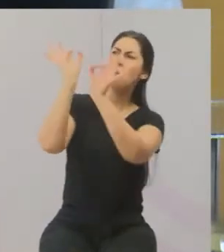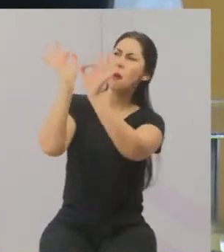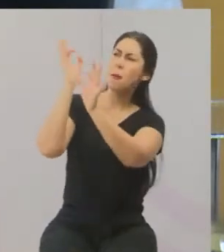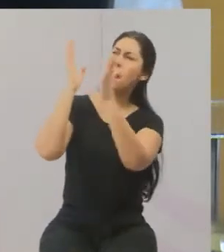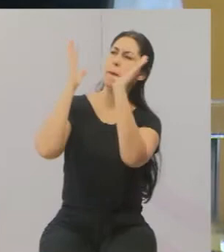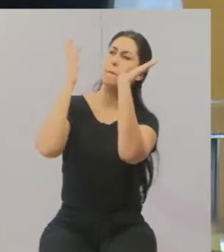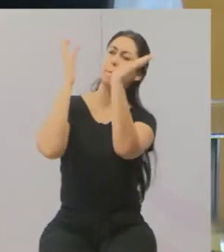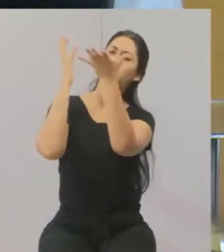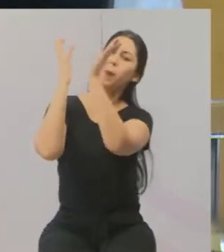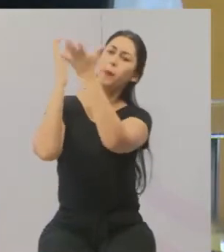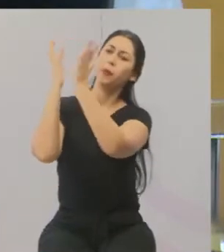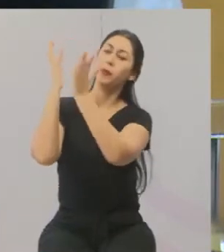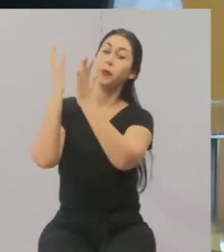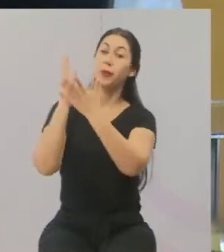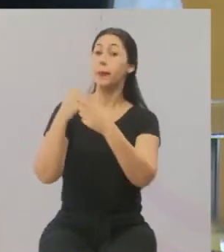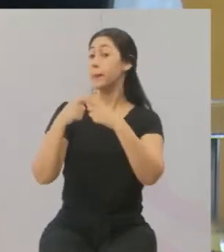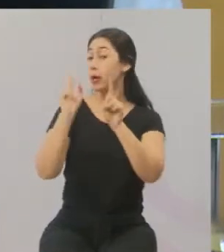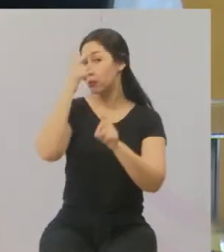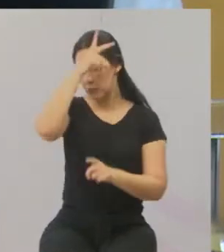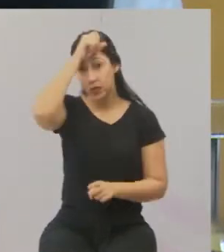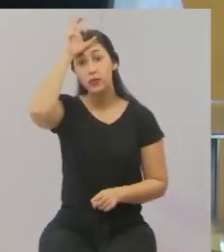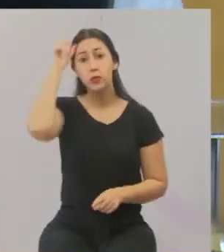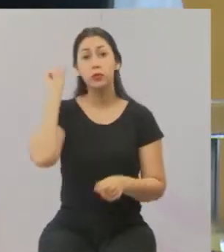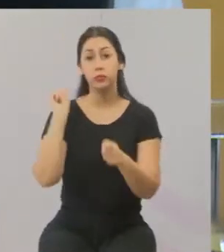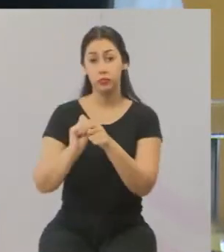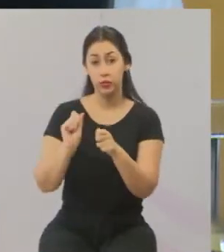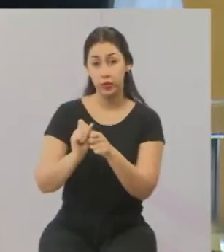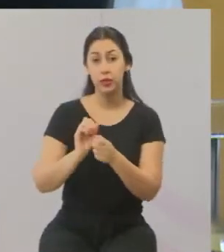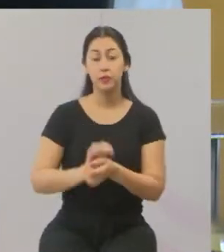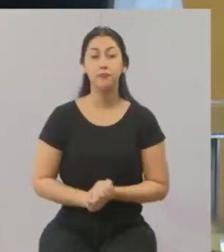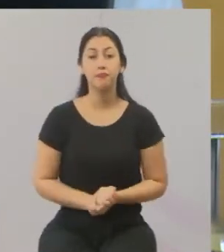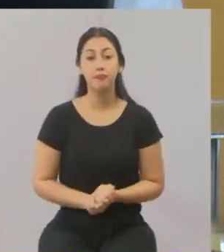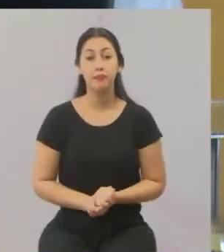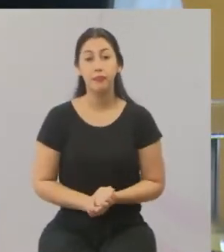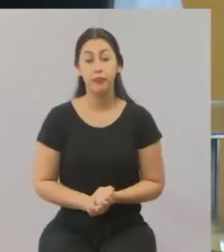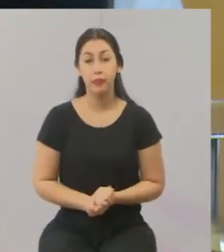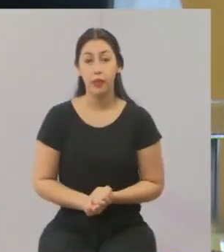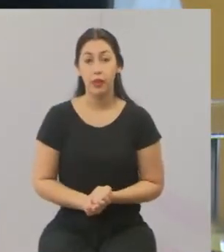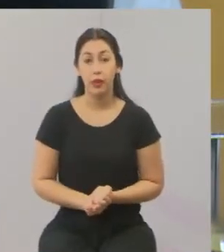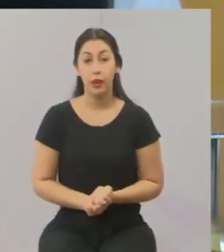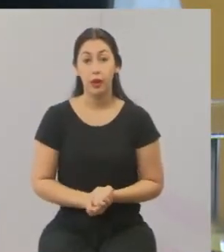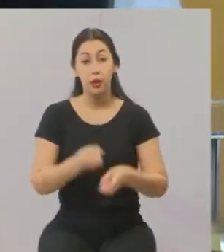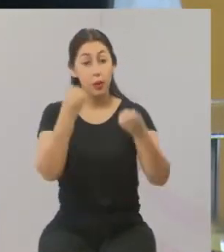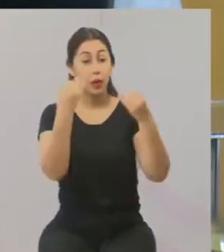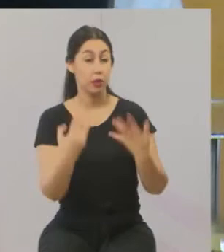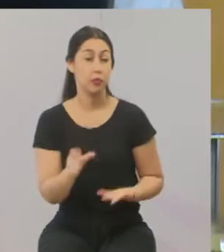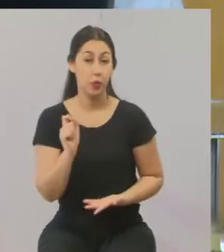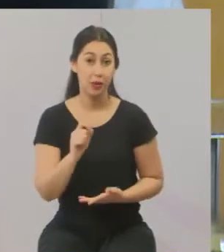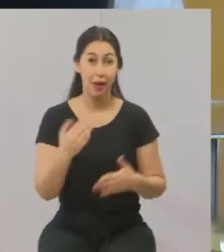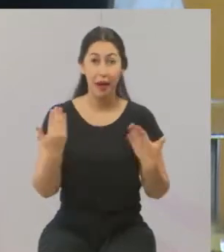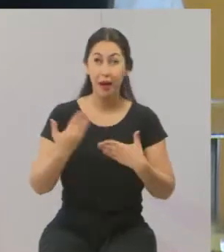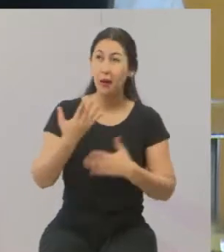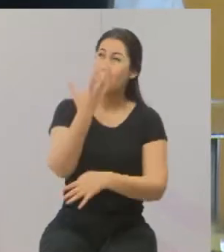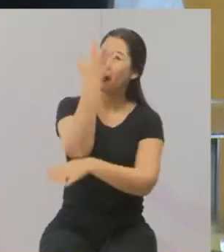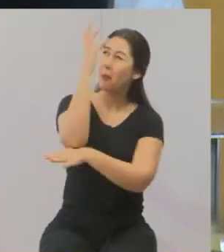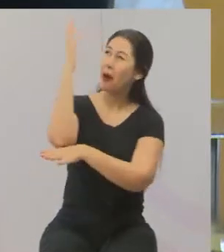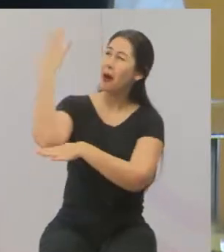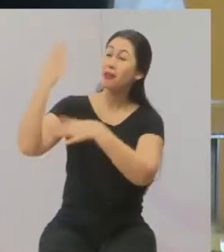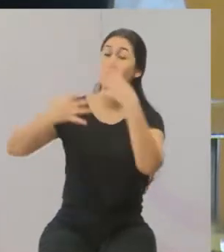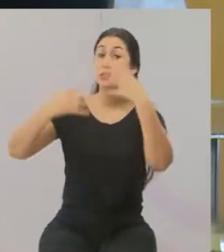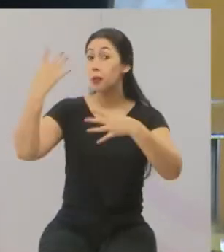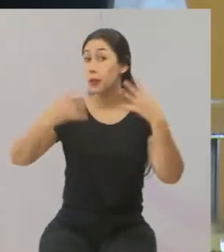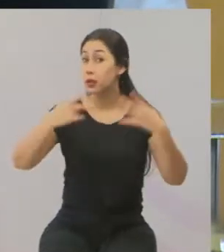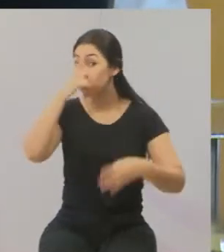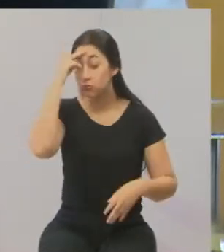parte da prefeitura do município. Frisamos que, nas atuais condições, as aves estão causando grandes transtornos